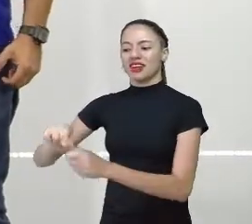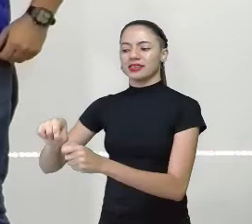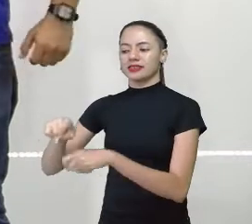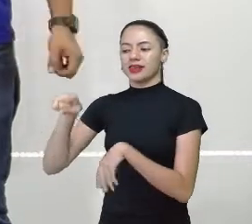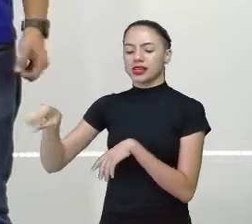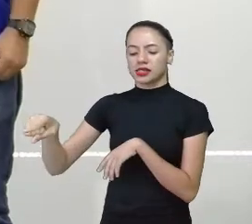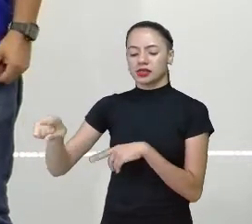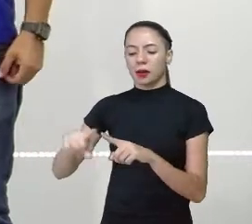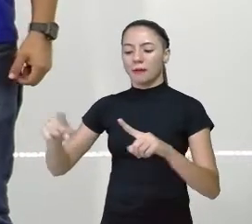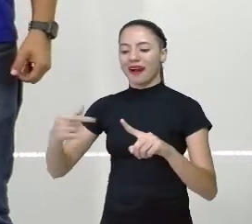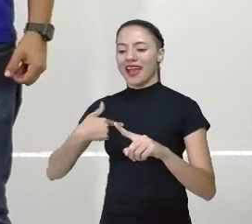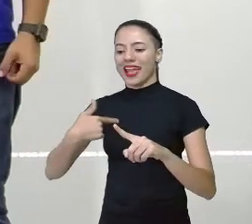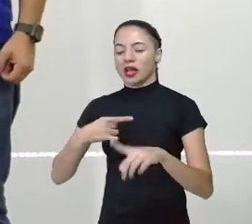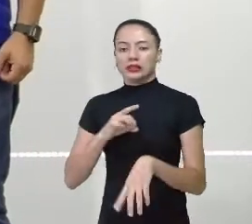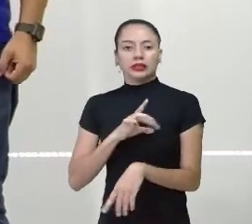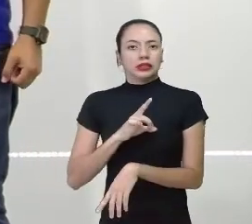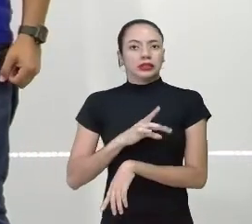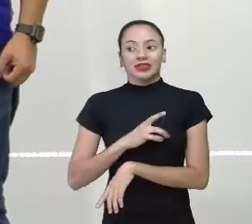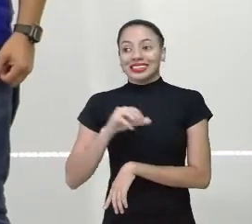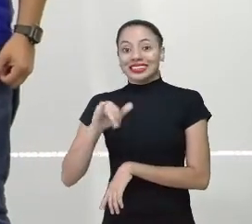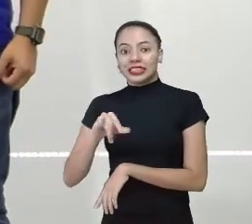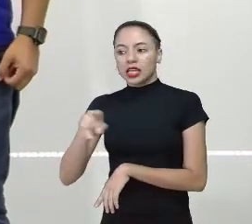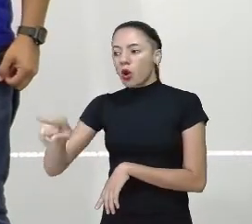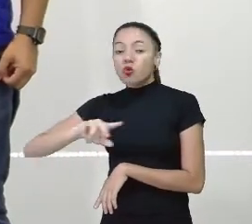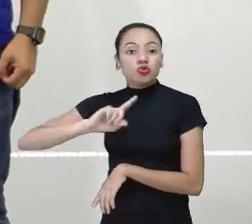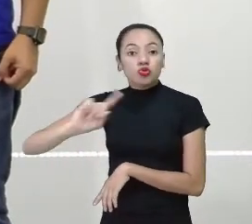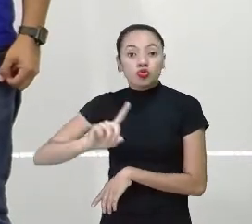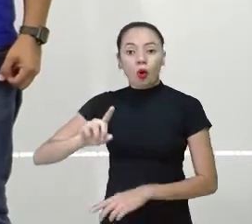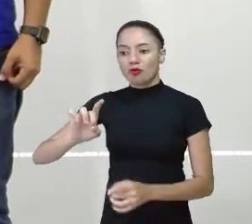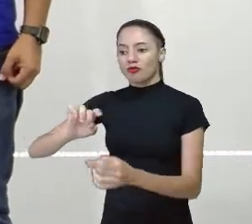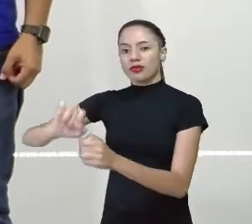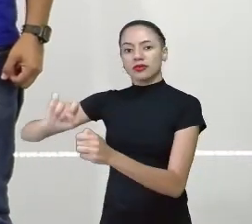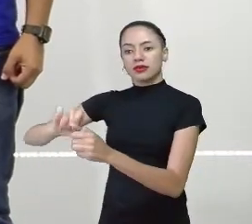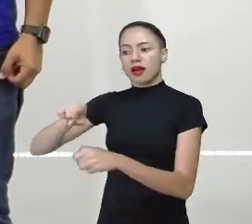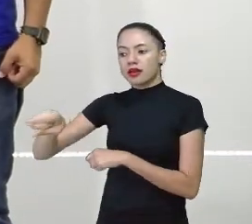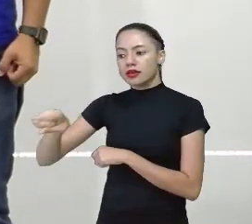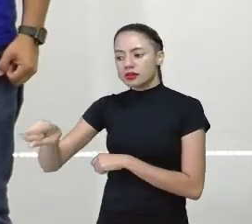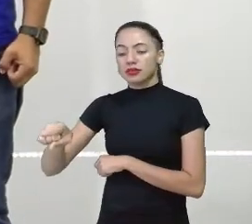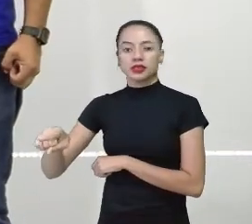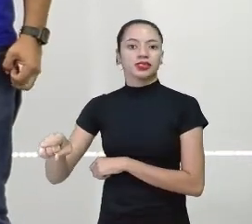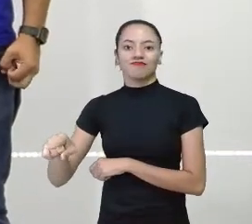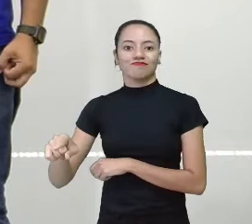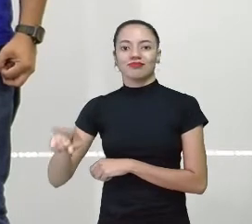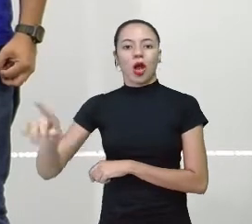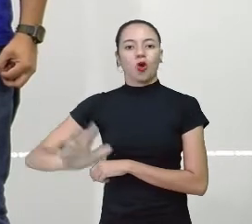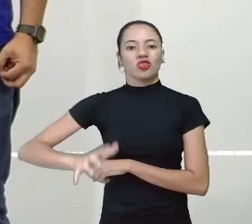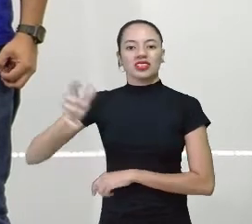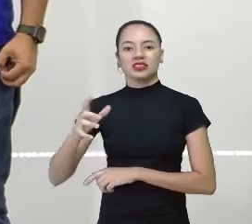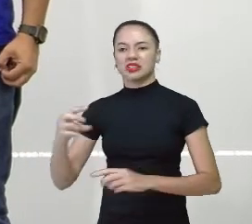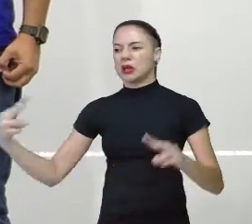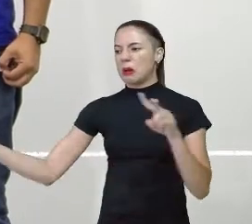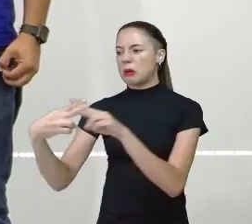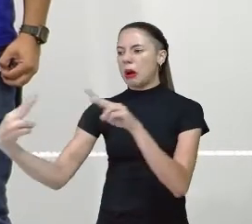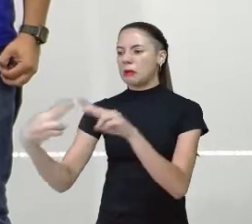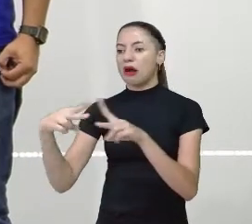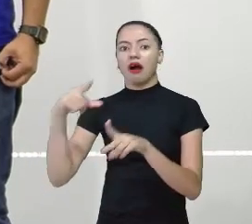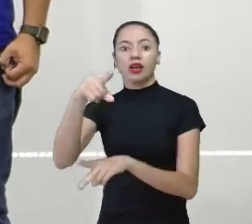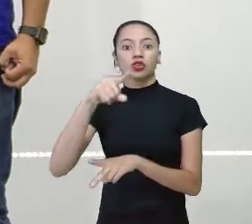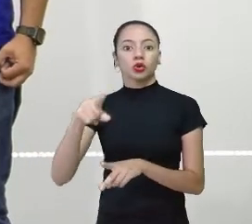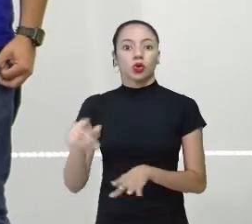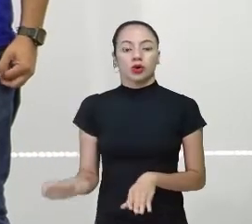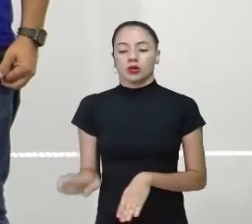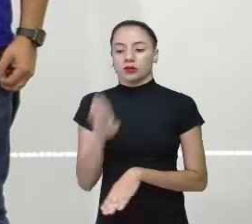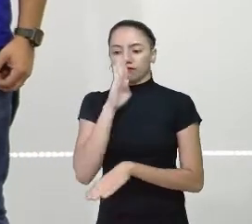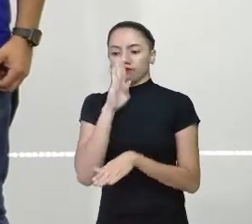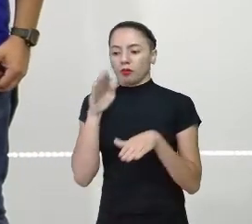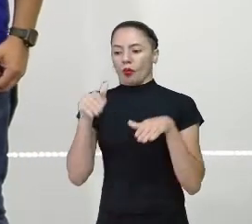com medo que se eu não fizesse, iria ter uma briga, iria ter uma tensão entre nós. Isso tudo vai levando aos silenciamentos. Lembra